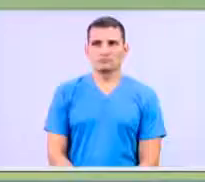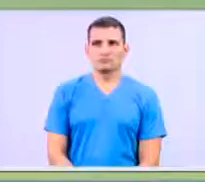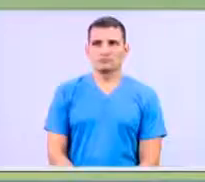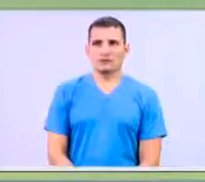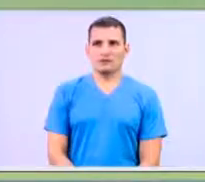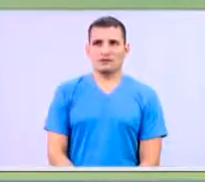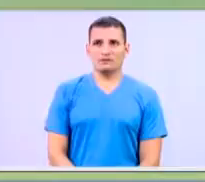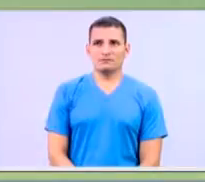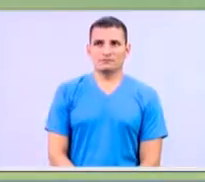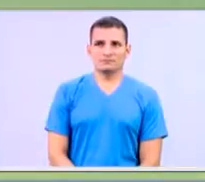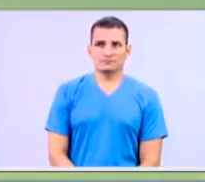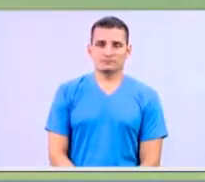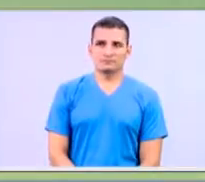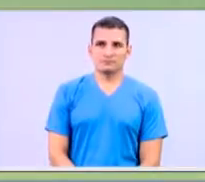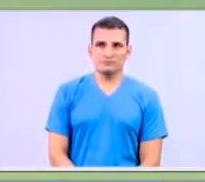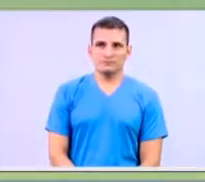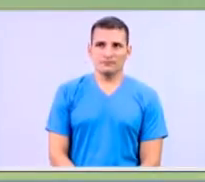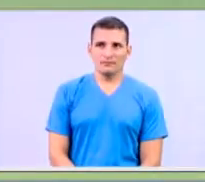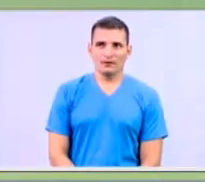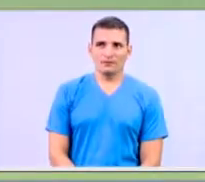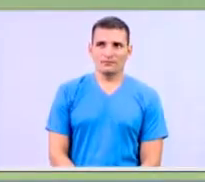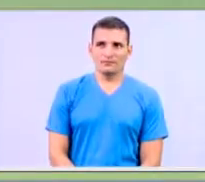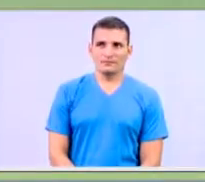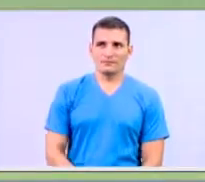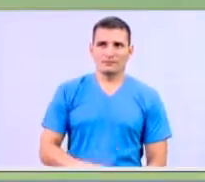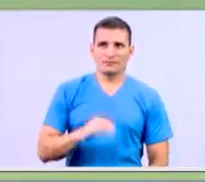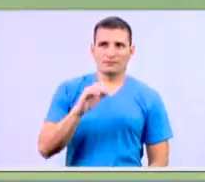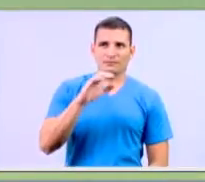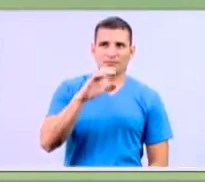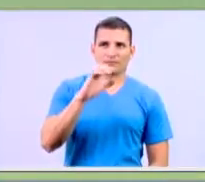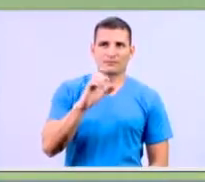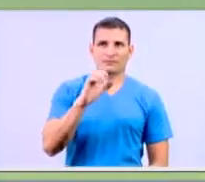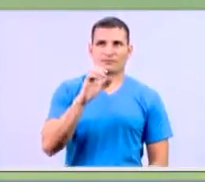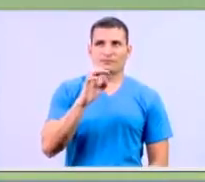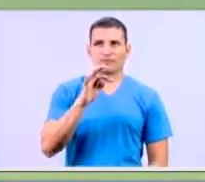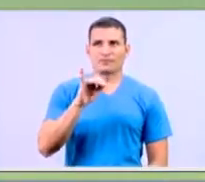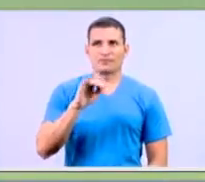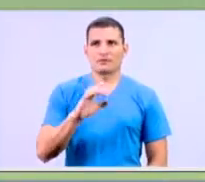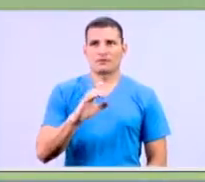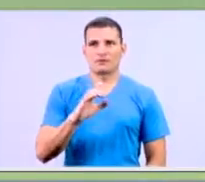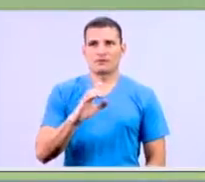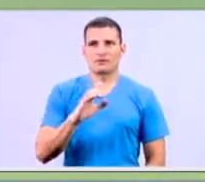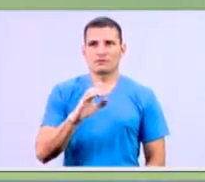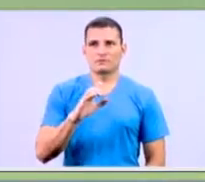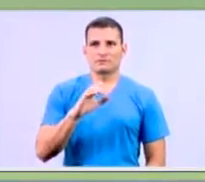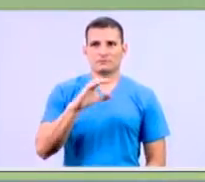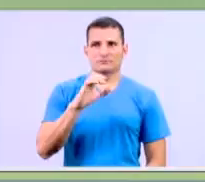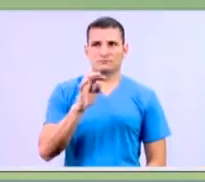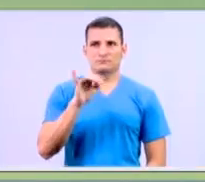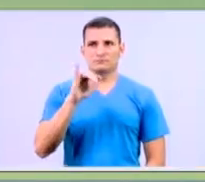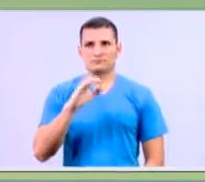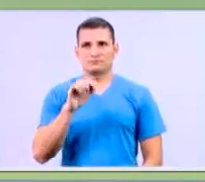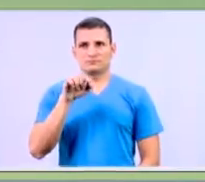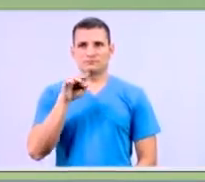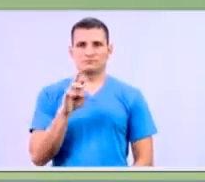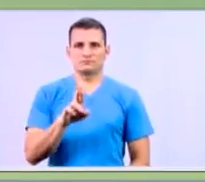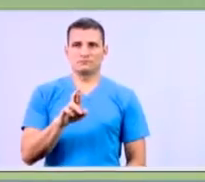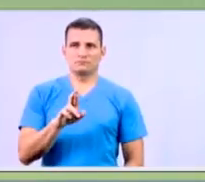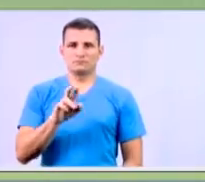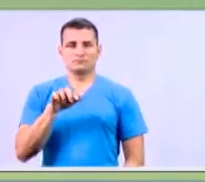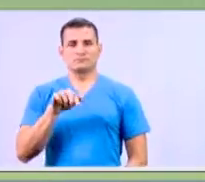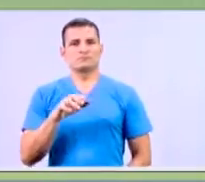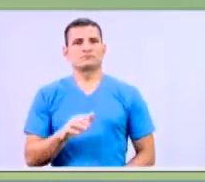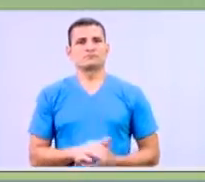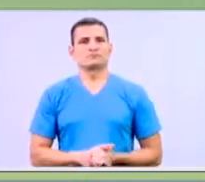vamos falar do CETIC-BR, que é o Centro de Estudos sobre as Tecnologias da Informação e